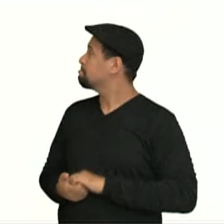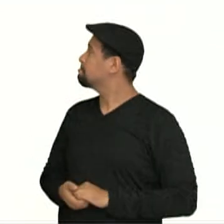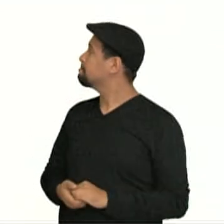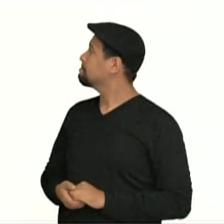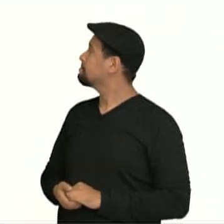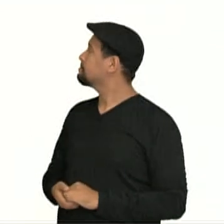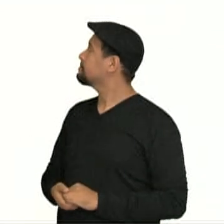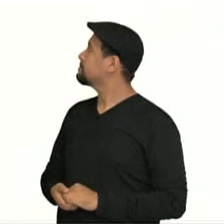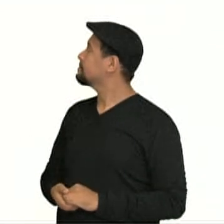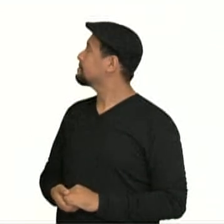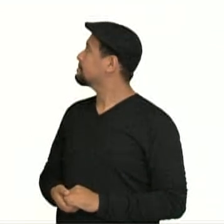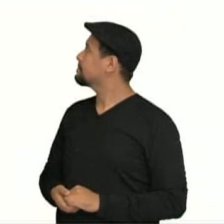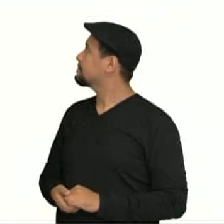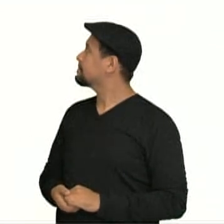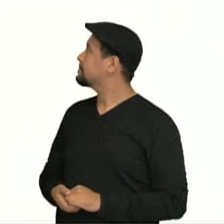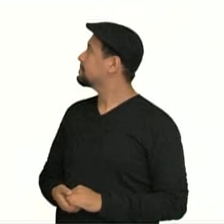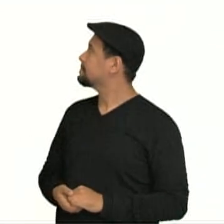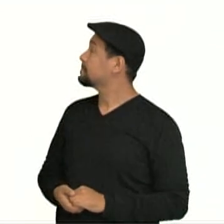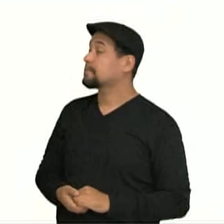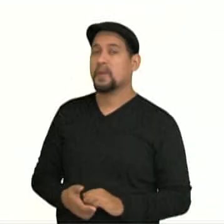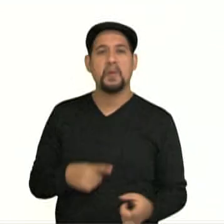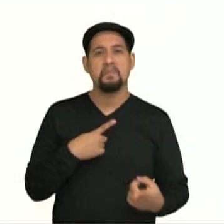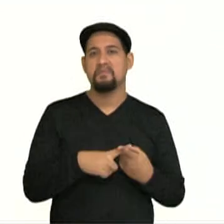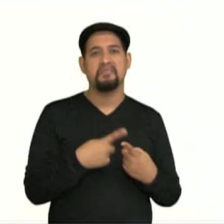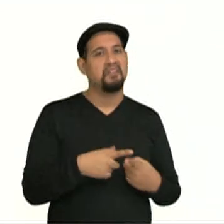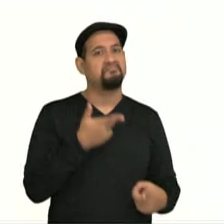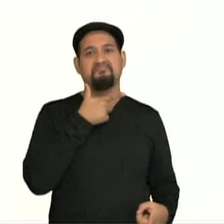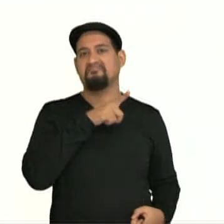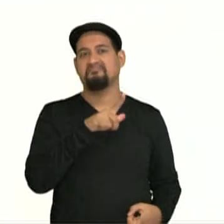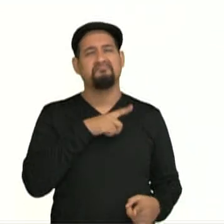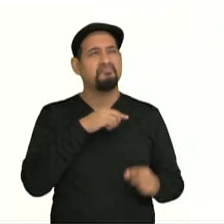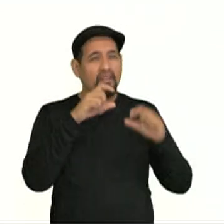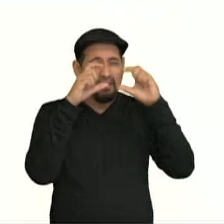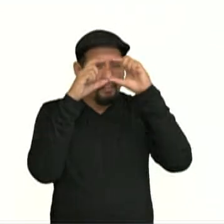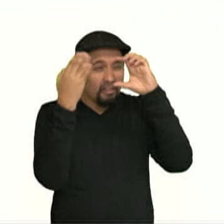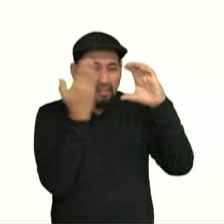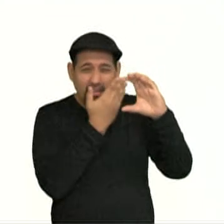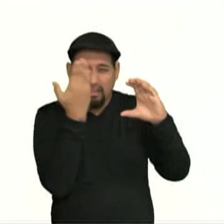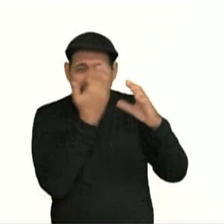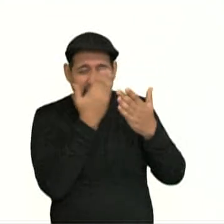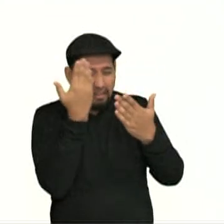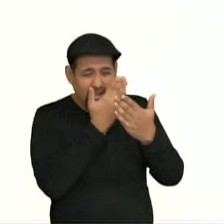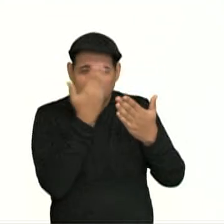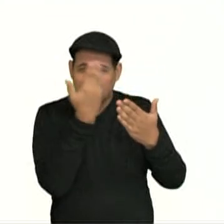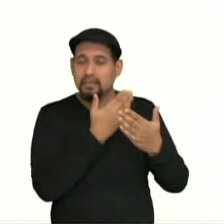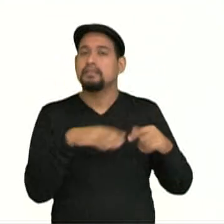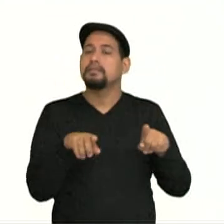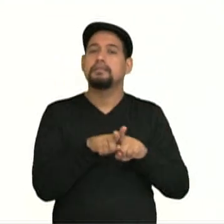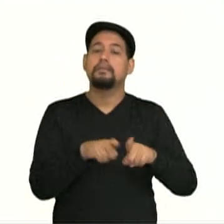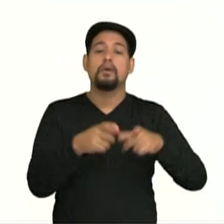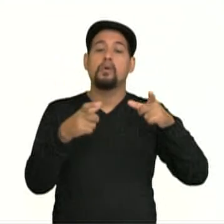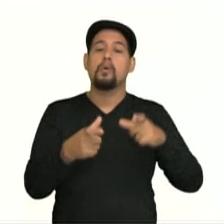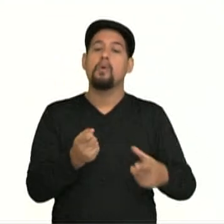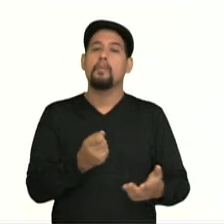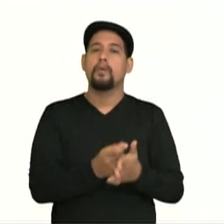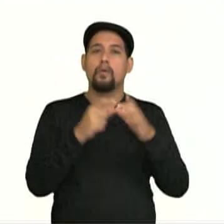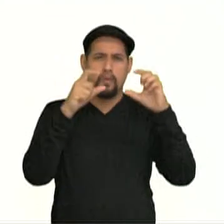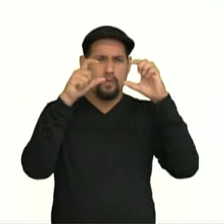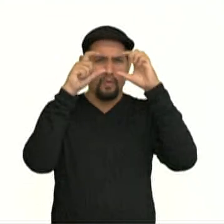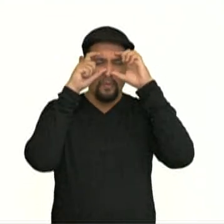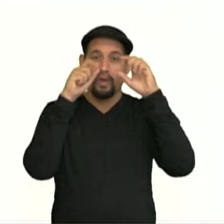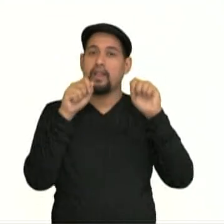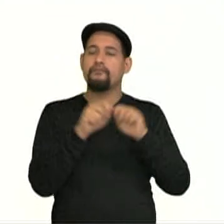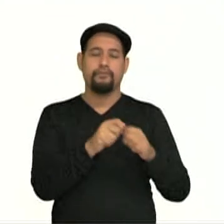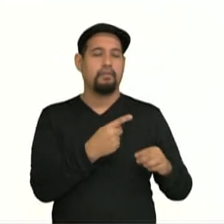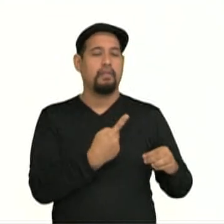she could not see well. Porque ela não conseguia ver bem. E aonde ela foi comprar os óculos? Ela foi até